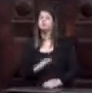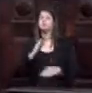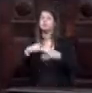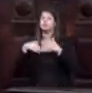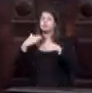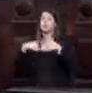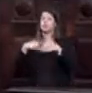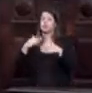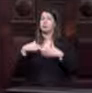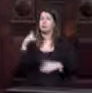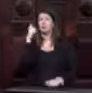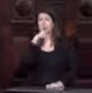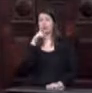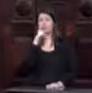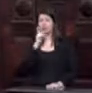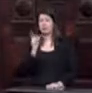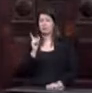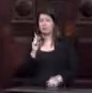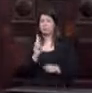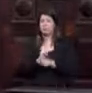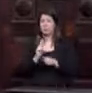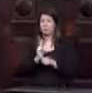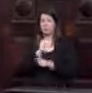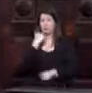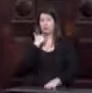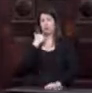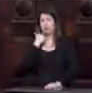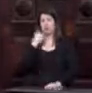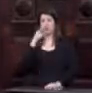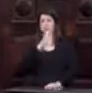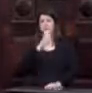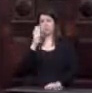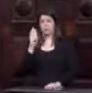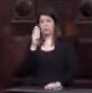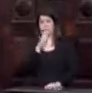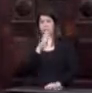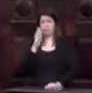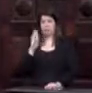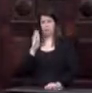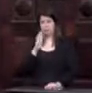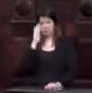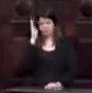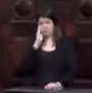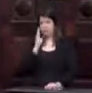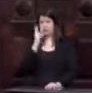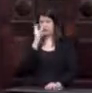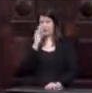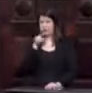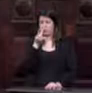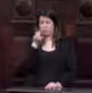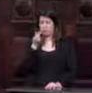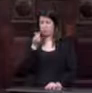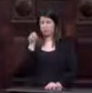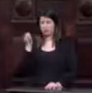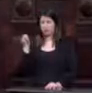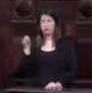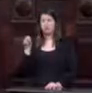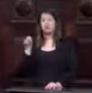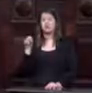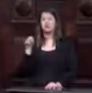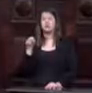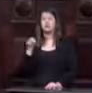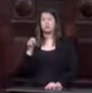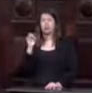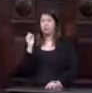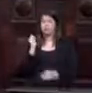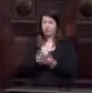para conseguir um empréstimo com o Banco do Brasil, de 3,5 bilhões para pagar os servidores ativos, inativos e